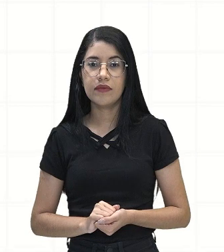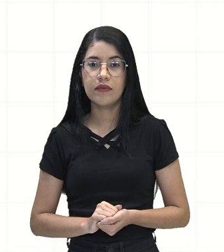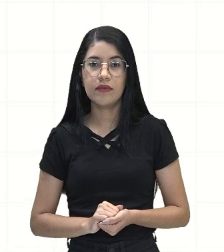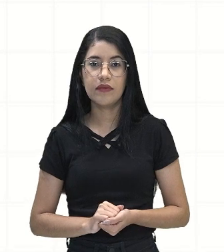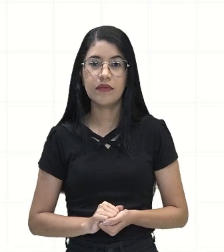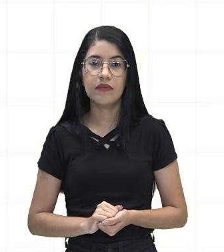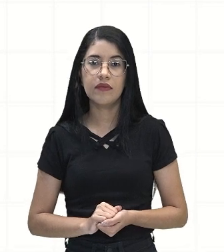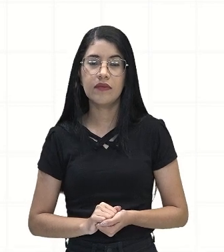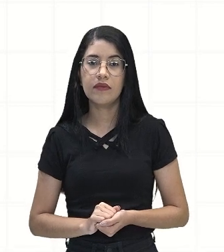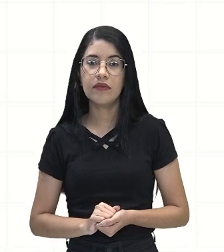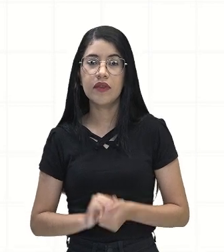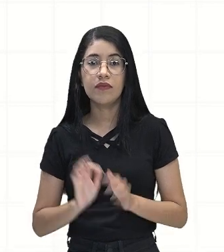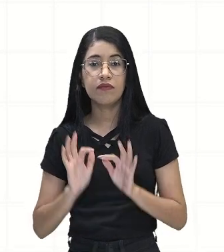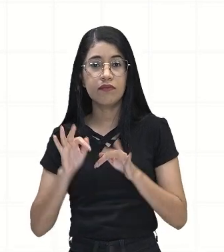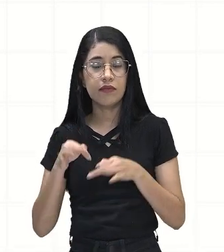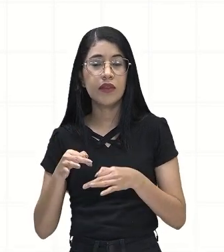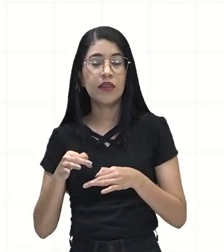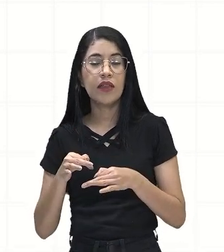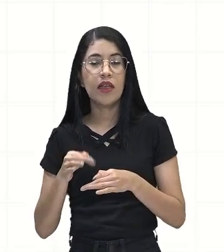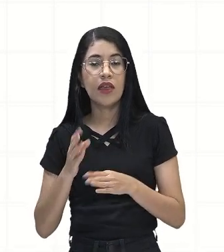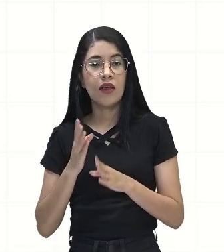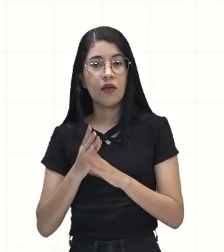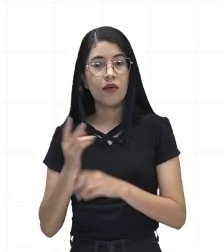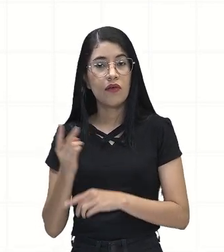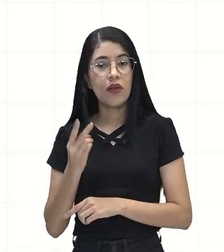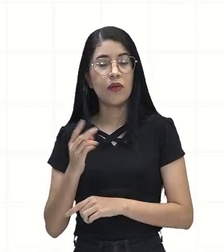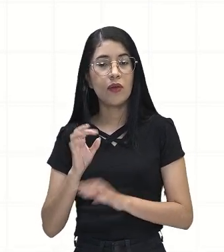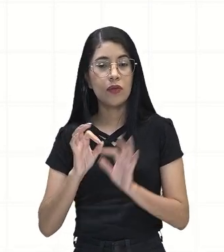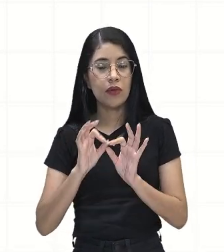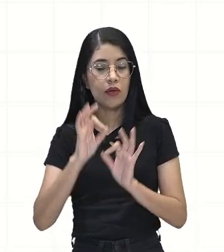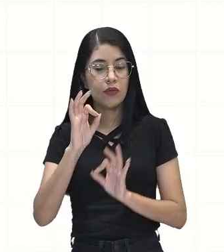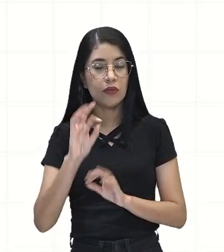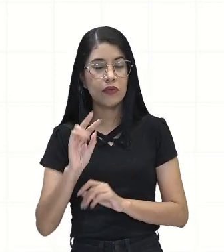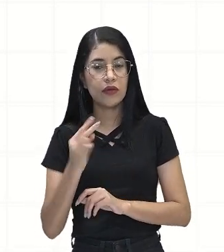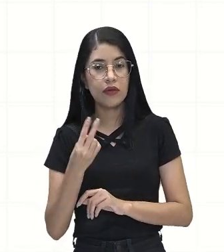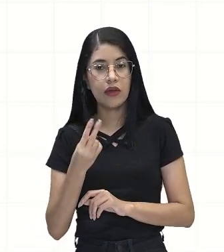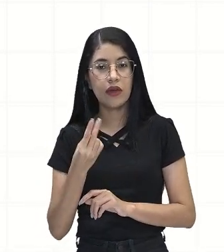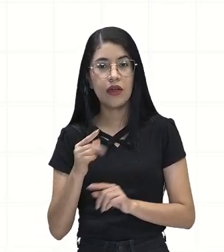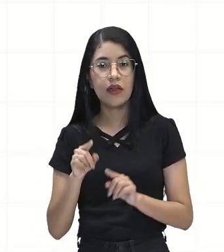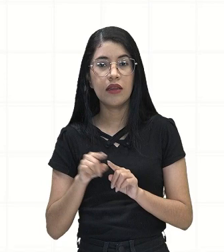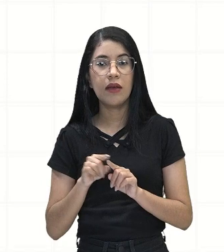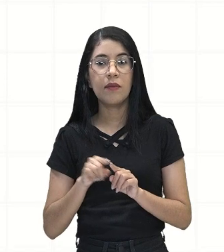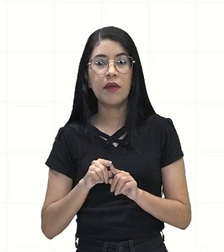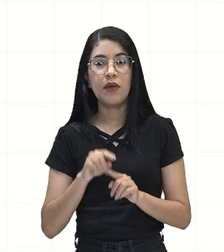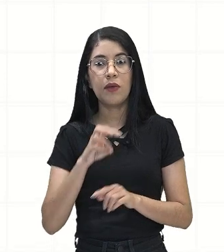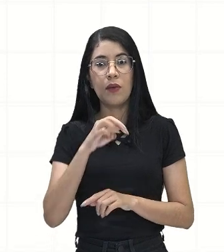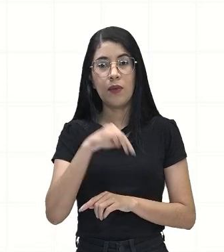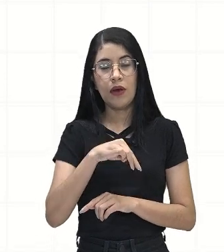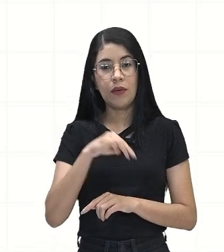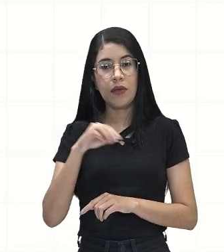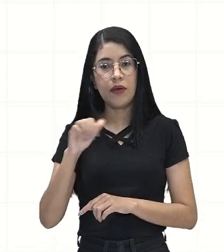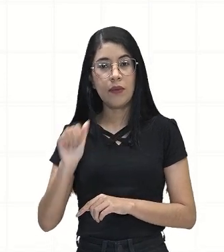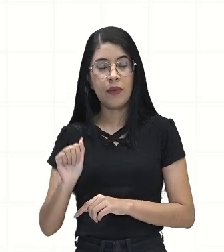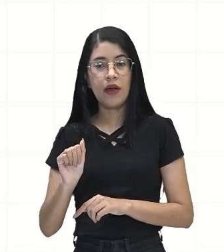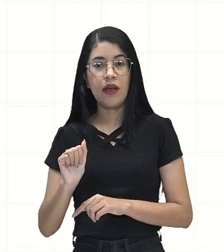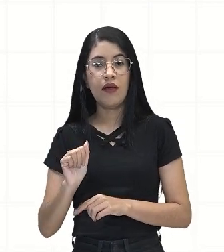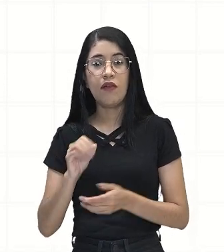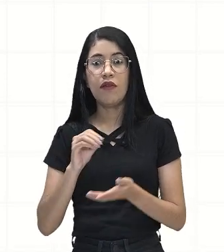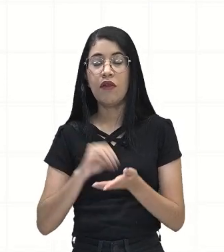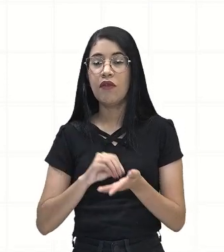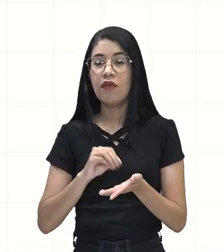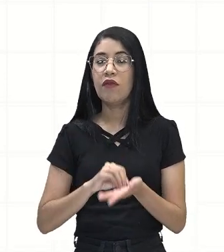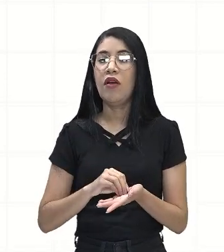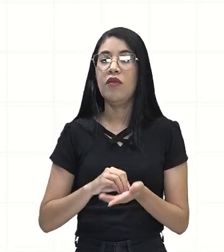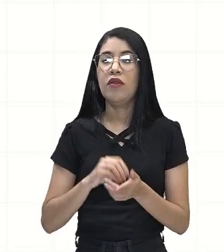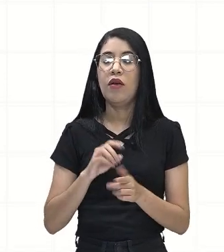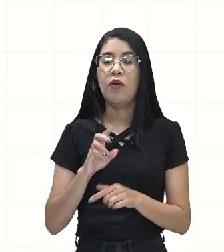Então, nós já temos aqui o valor de H, e o valor de M, o valor de A. Falta quem? O nosso valor